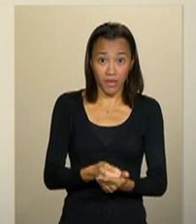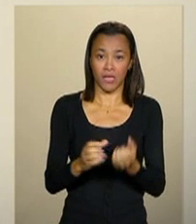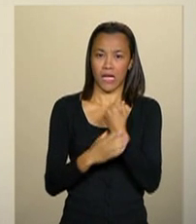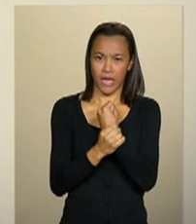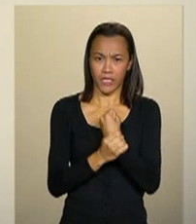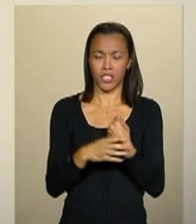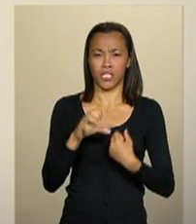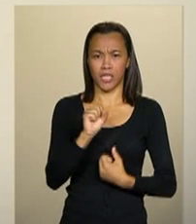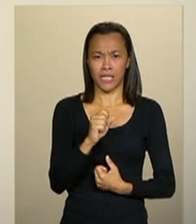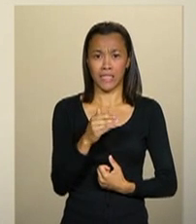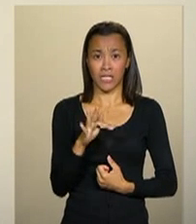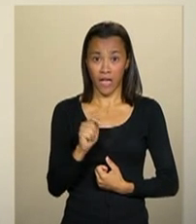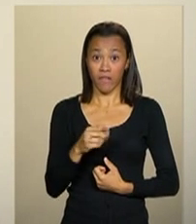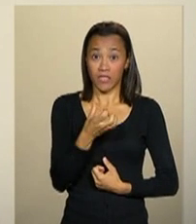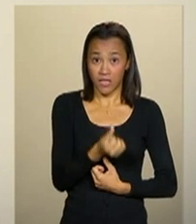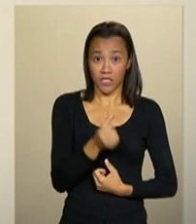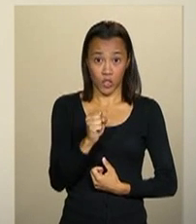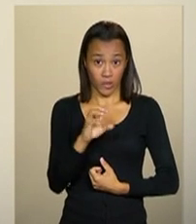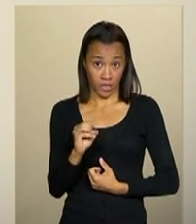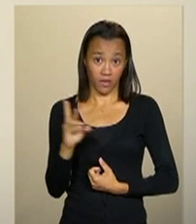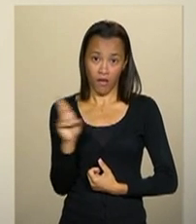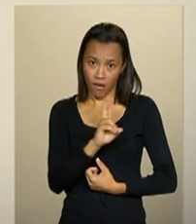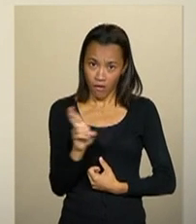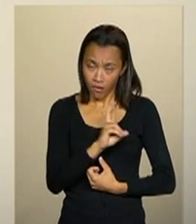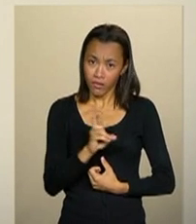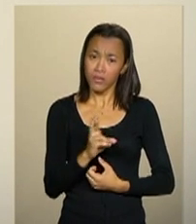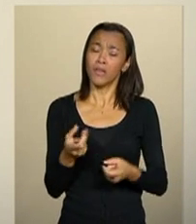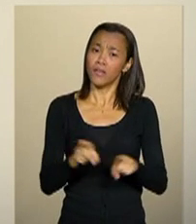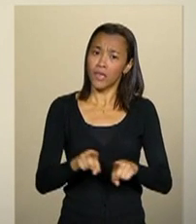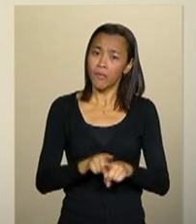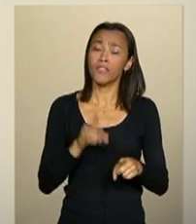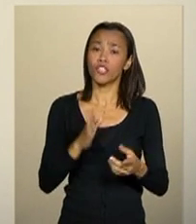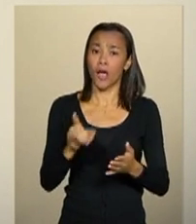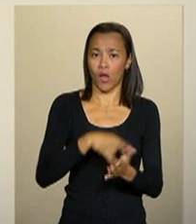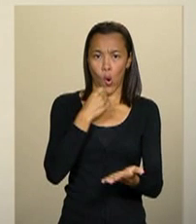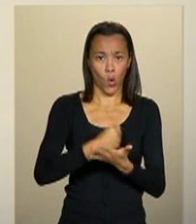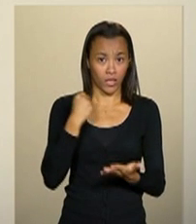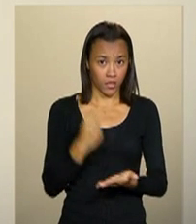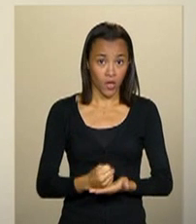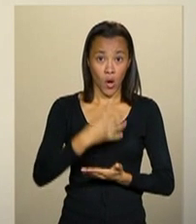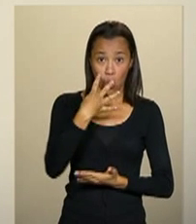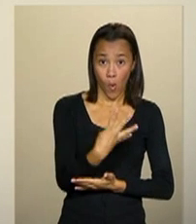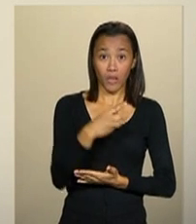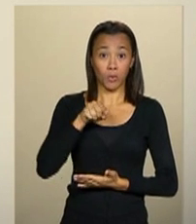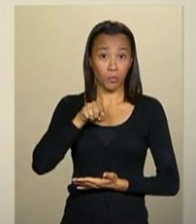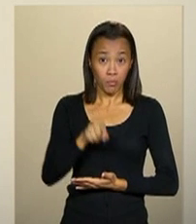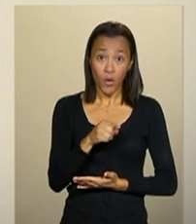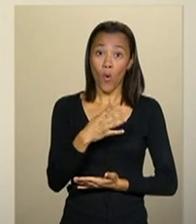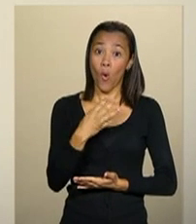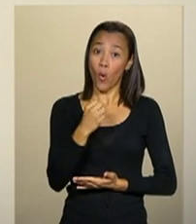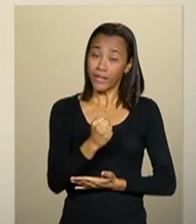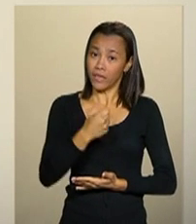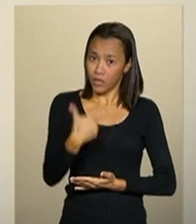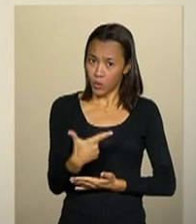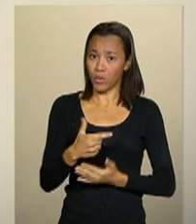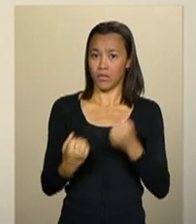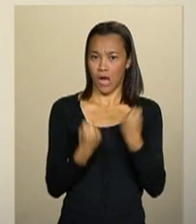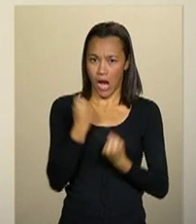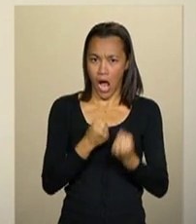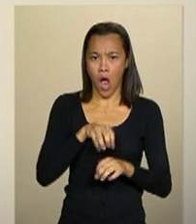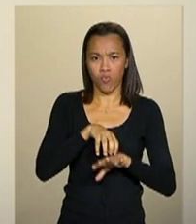a safra em 680 reais e contratamos 4.082